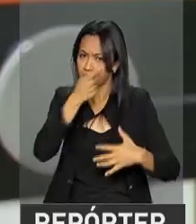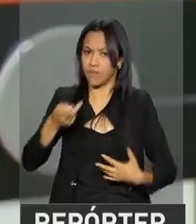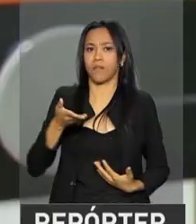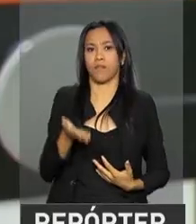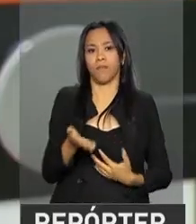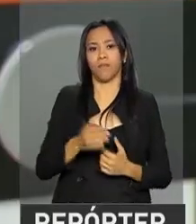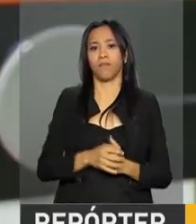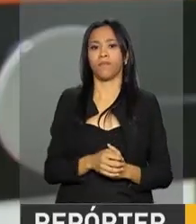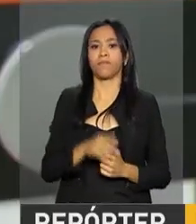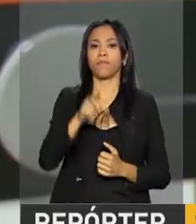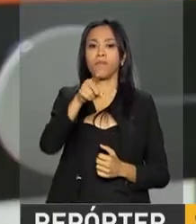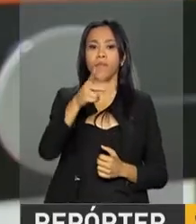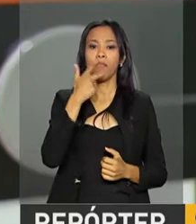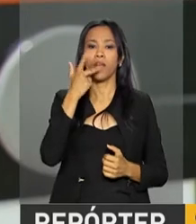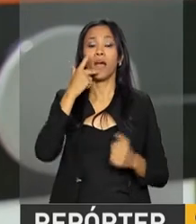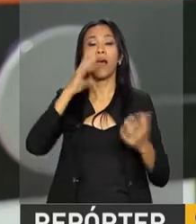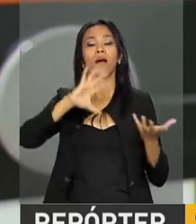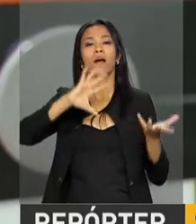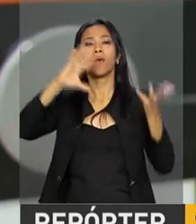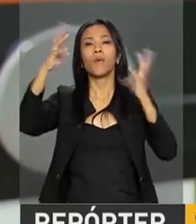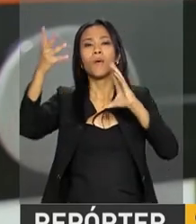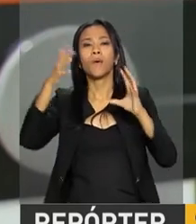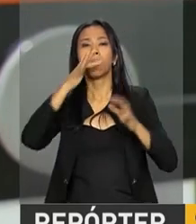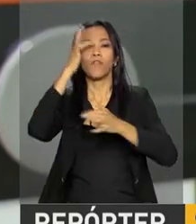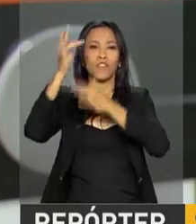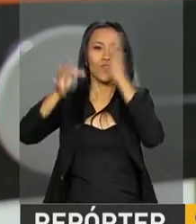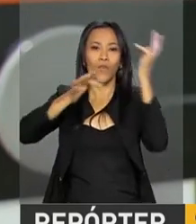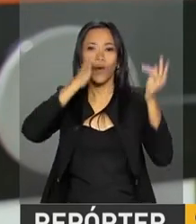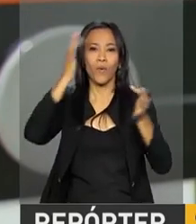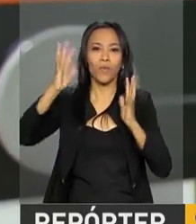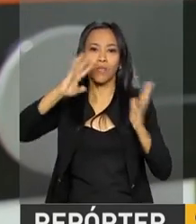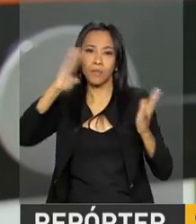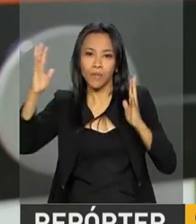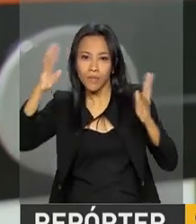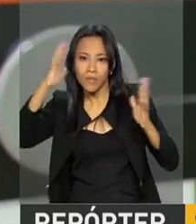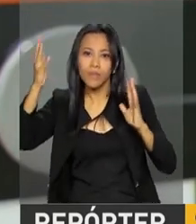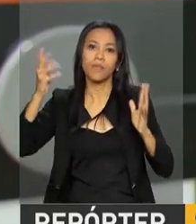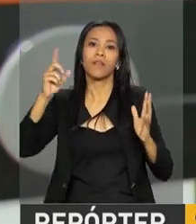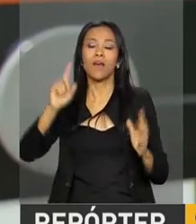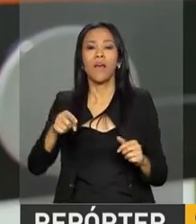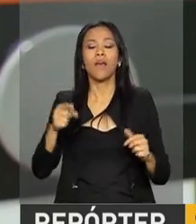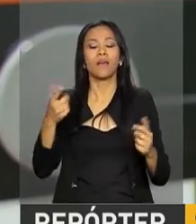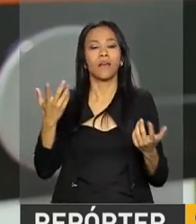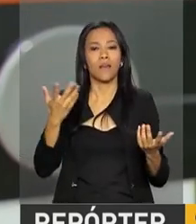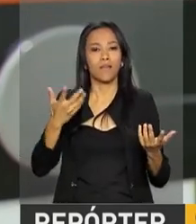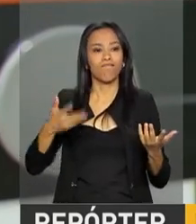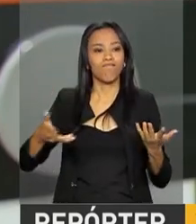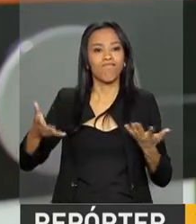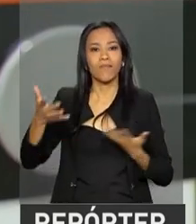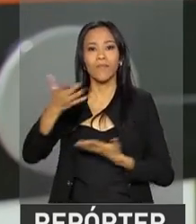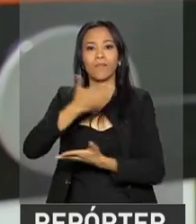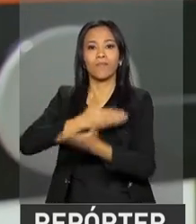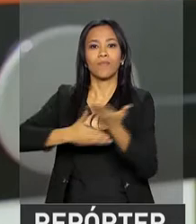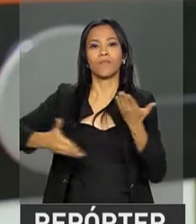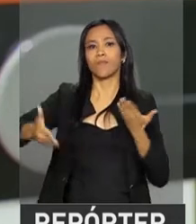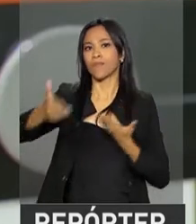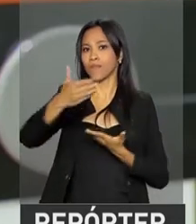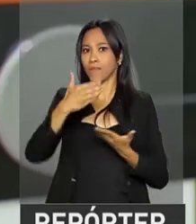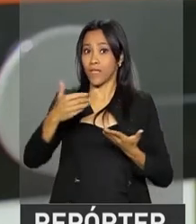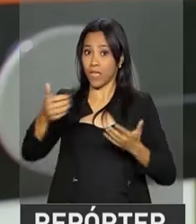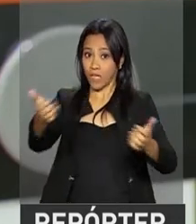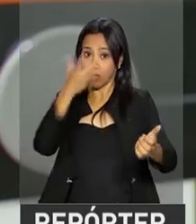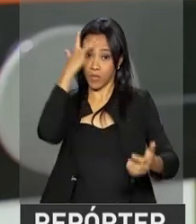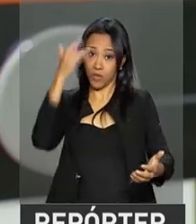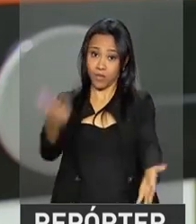A primavera, ela vem colocar esse lado social, essa função social dos museus à tona,